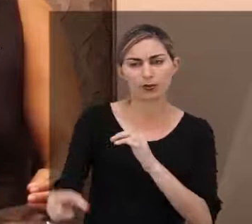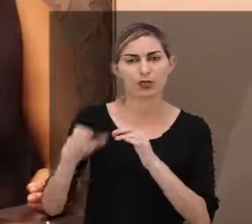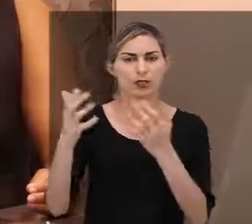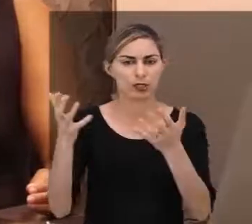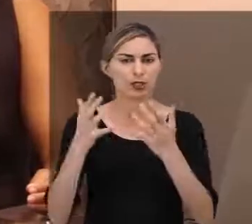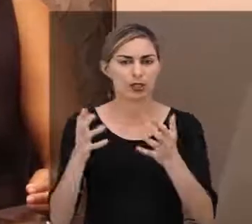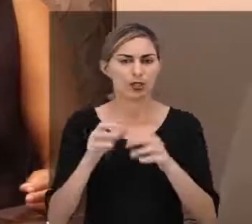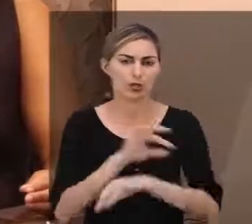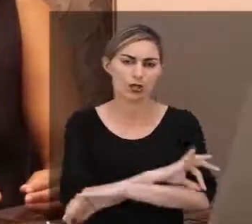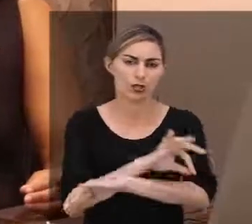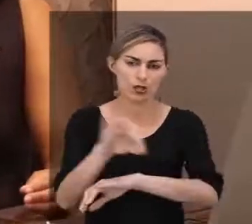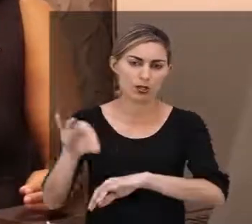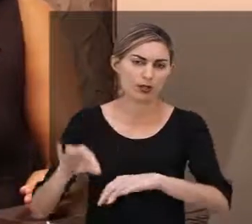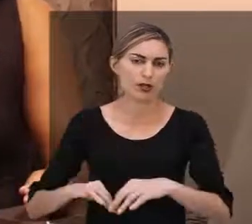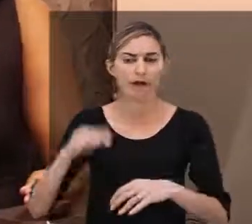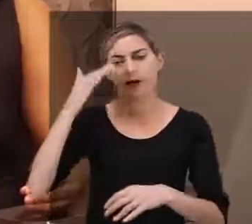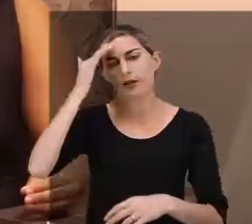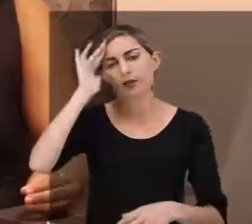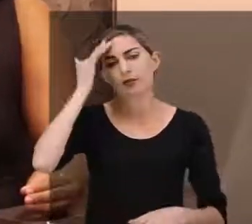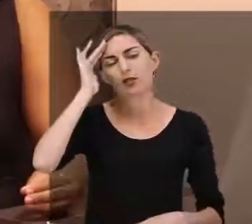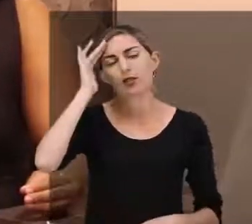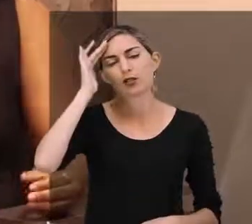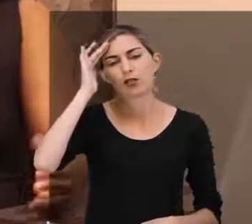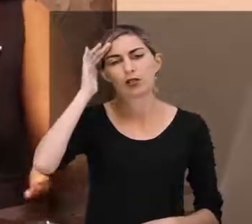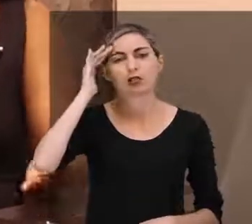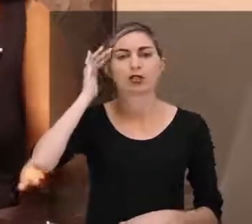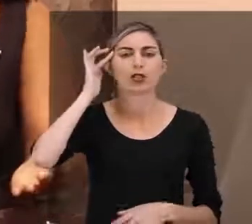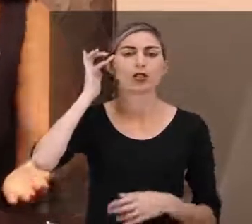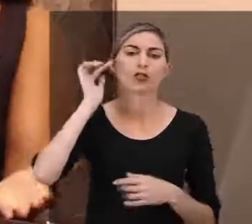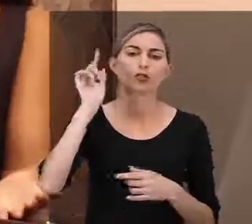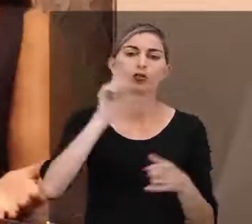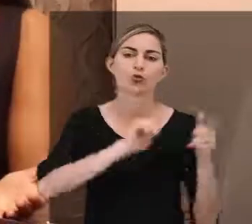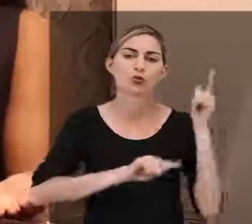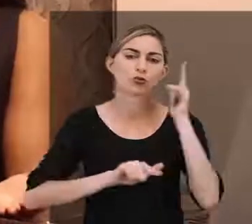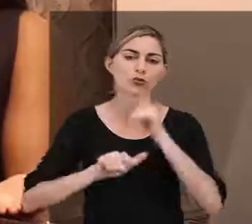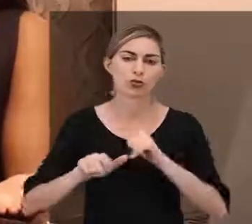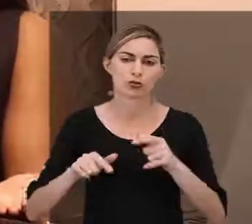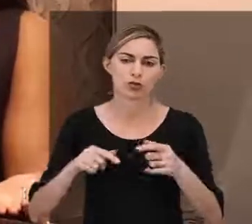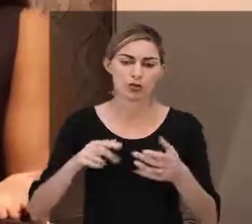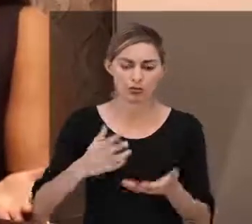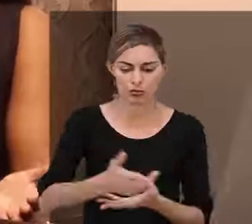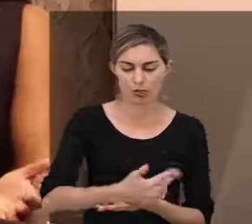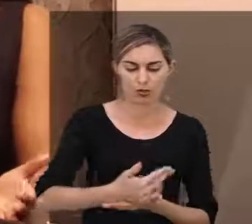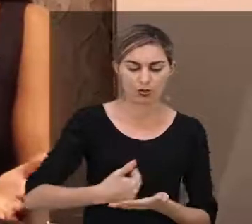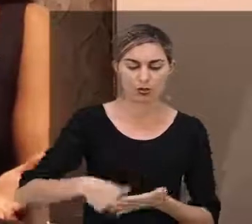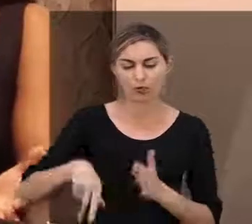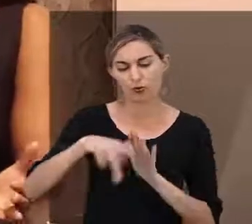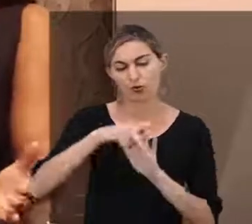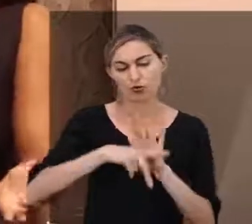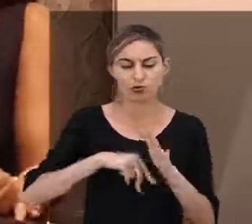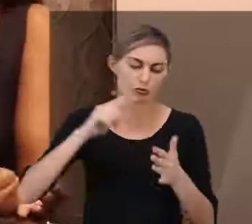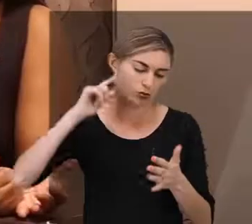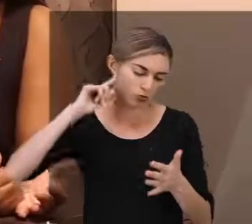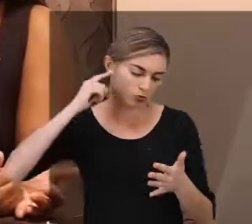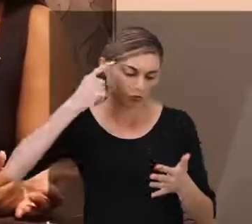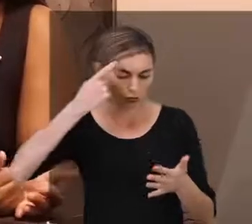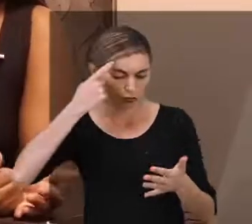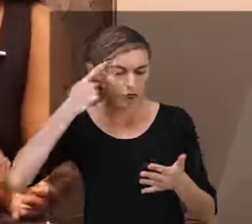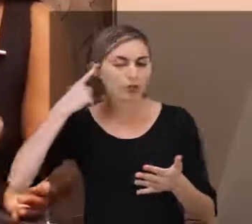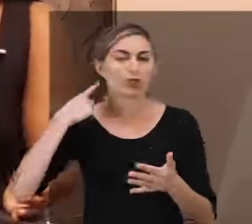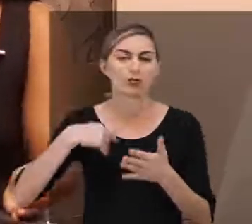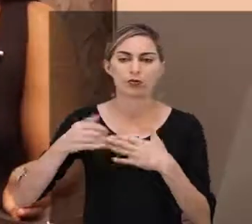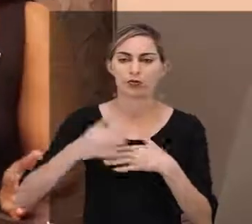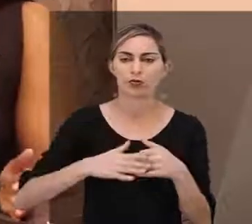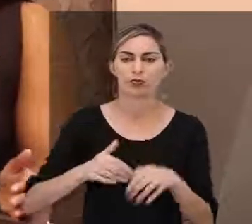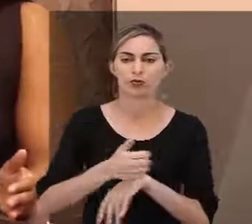tivesse um arquiteto, entender, né? Ele conseguir pegar a planta da casa dele, do projeto e tirar a dúvida de algum profissional.